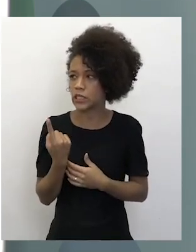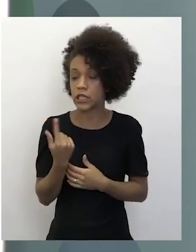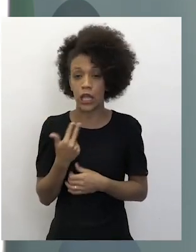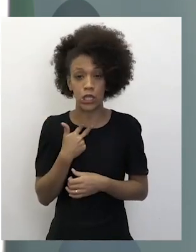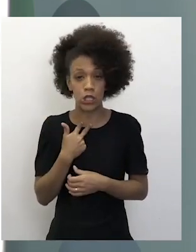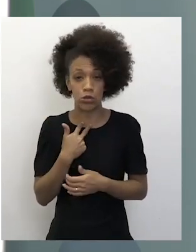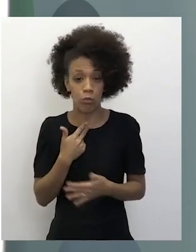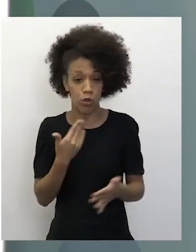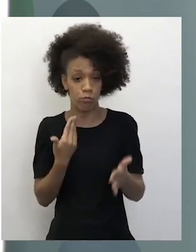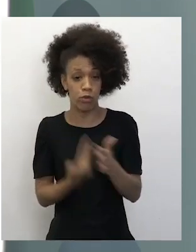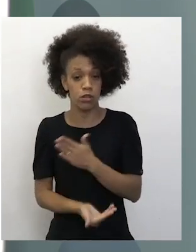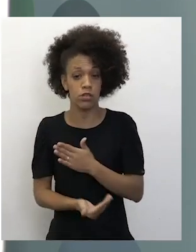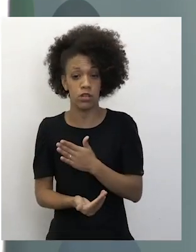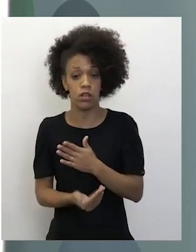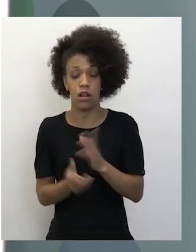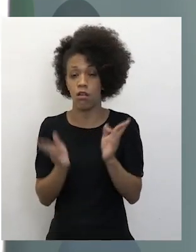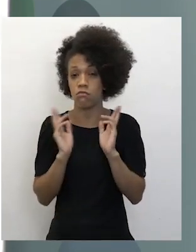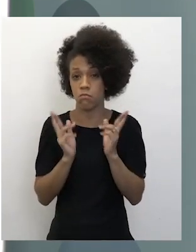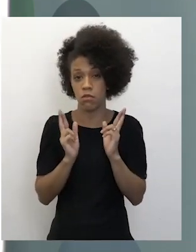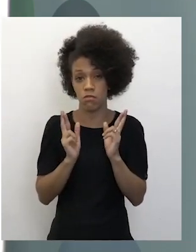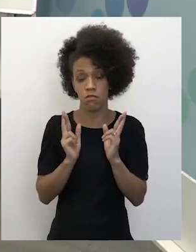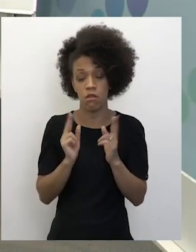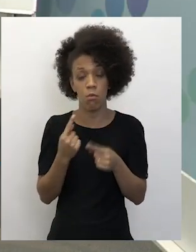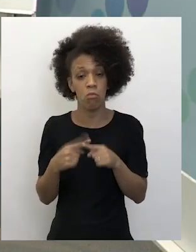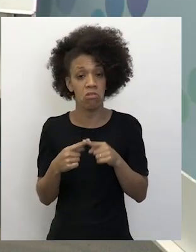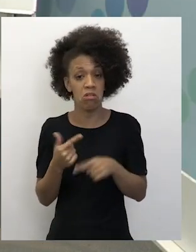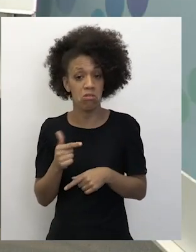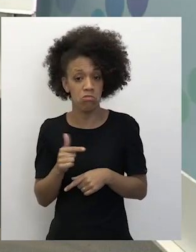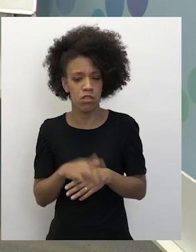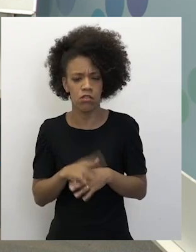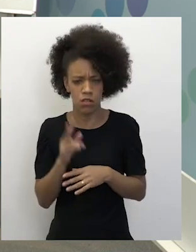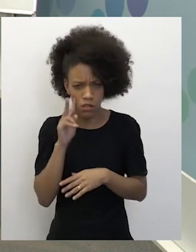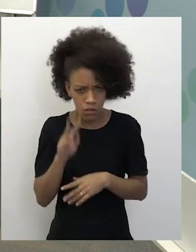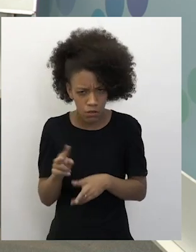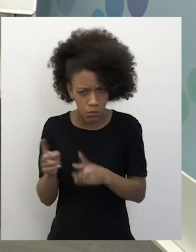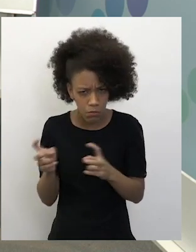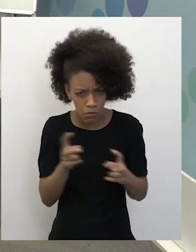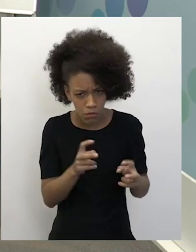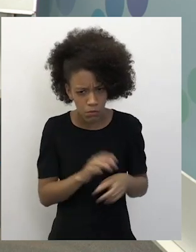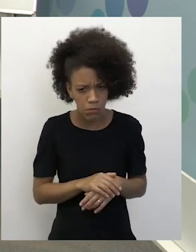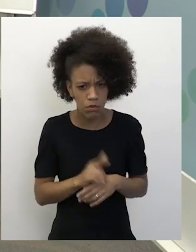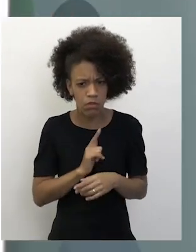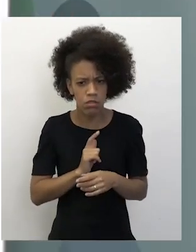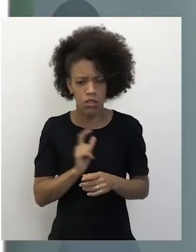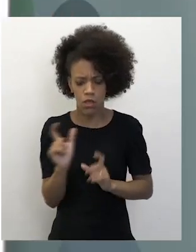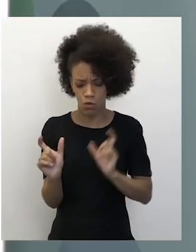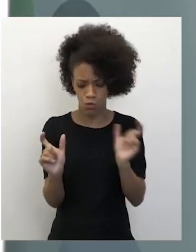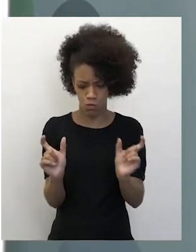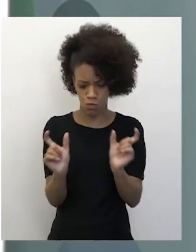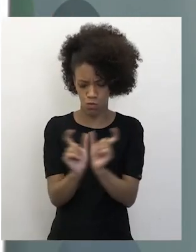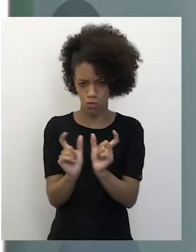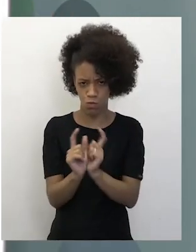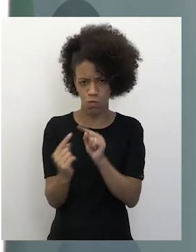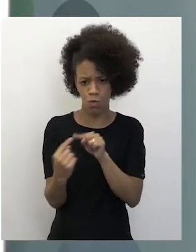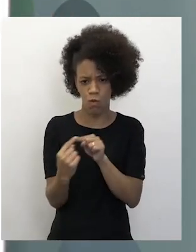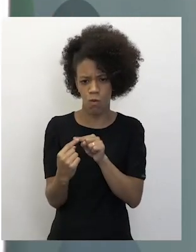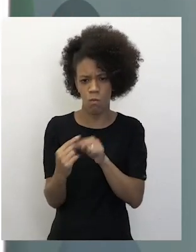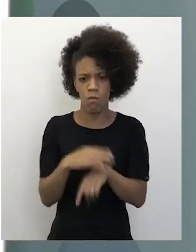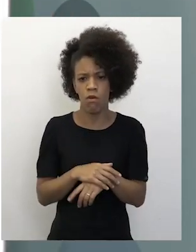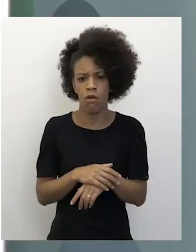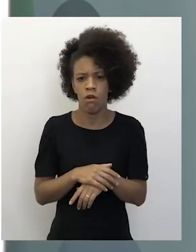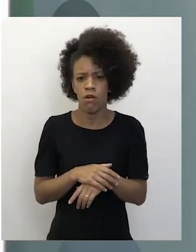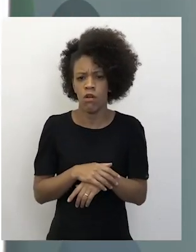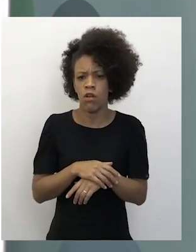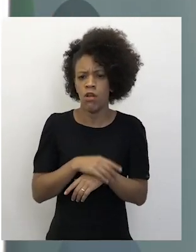tirar-me as esperanças que mal me tirara o que não tem vocês perceberam aqui olha só existe um jogo de rima engenho com